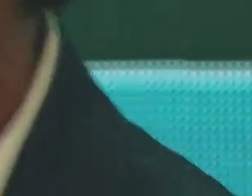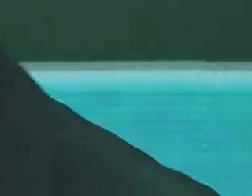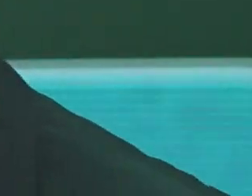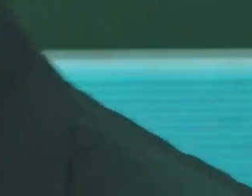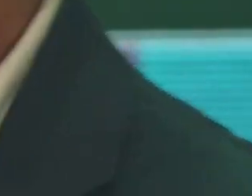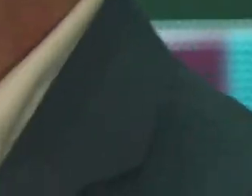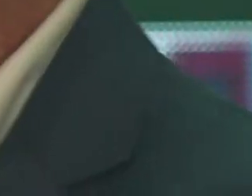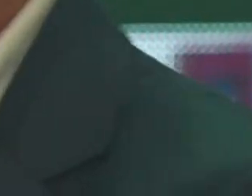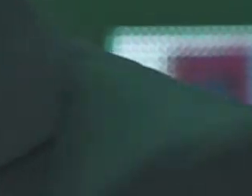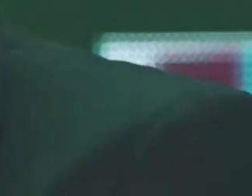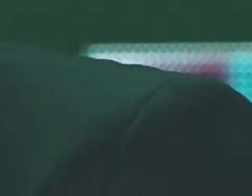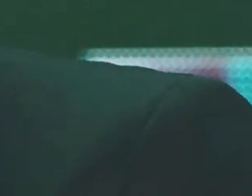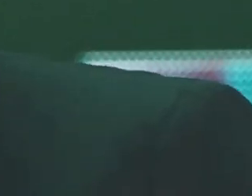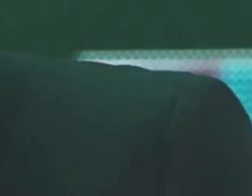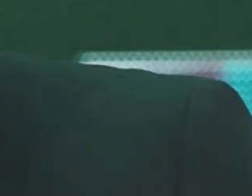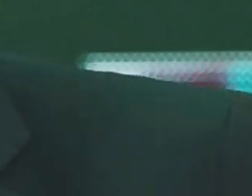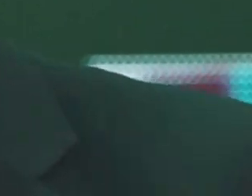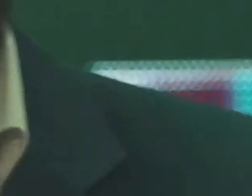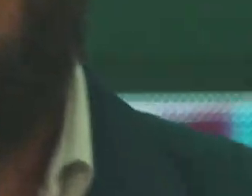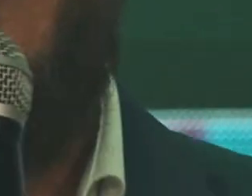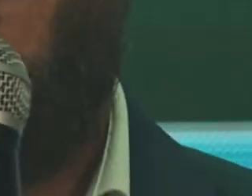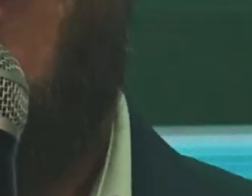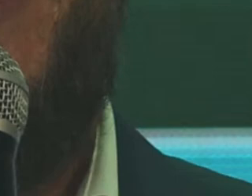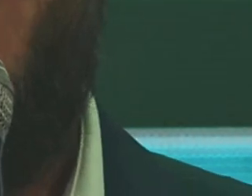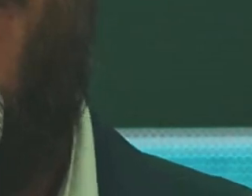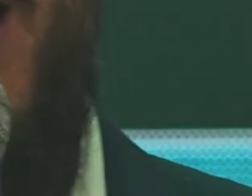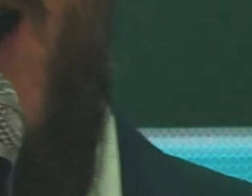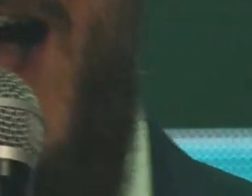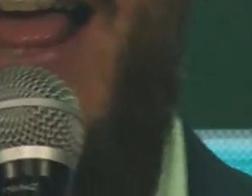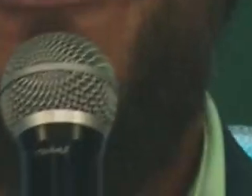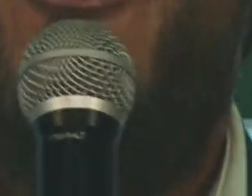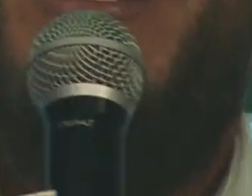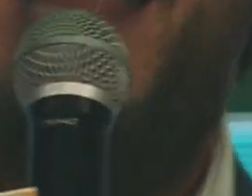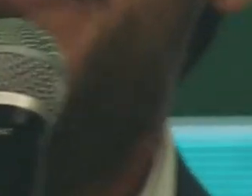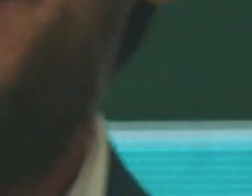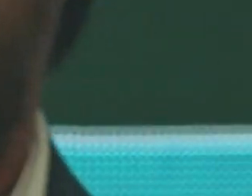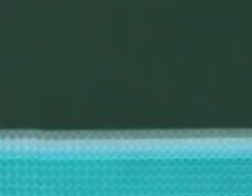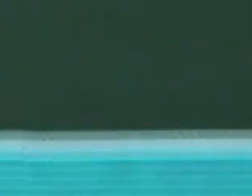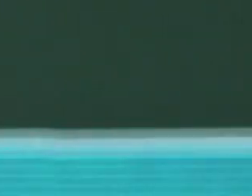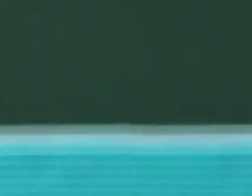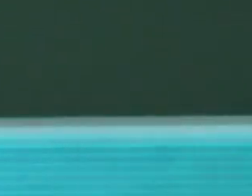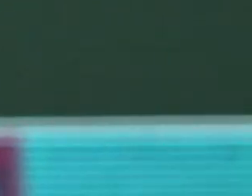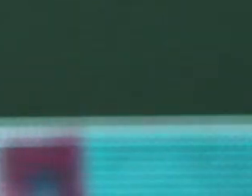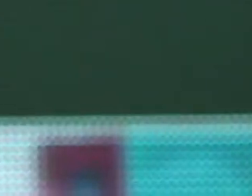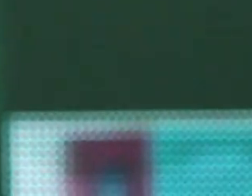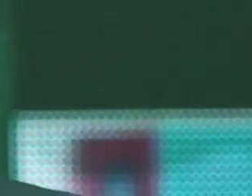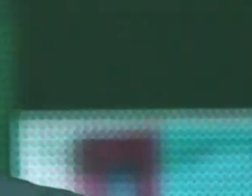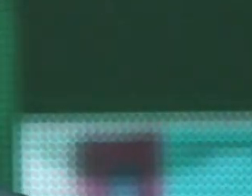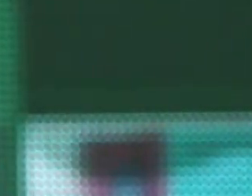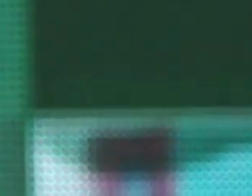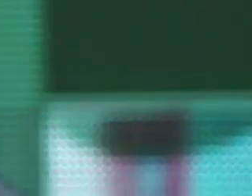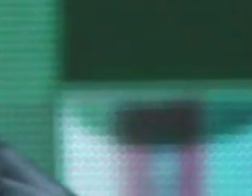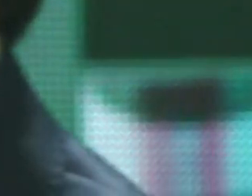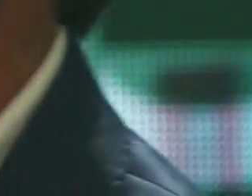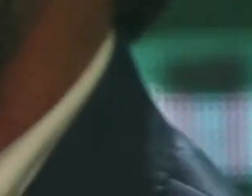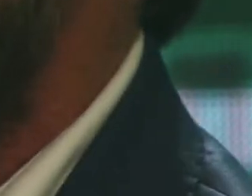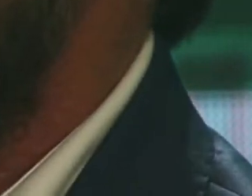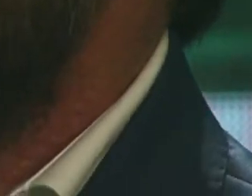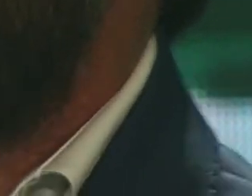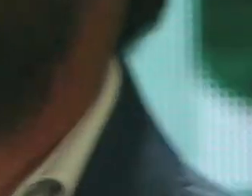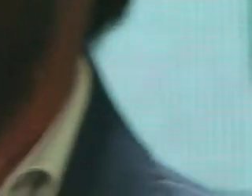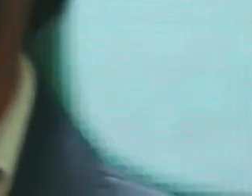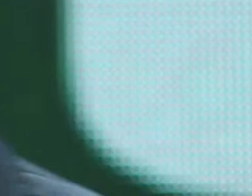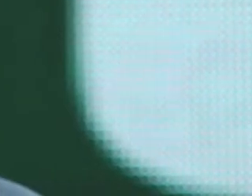pagar agora, não sei se vai ser depois. É. Eu não sei que hora que ele vai pagar. Vou olhar para essa câmera aqui do alto até agora. Vou olhar aqui para